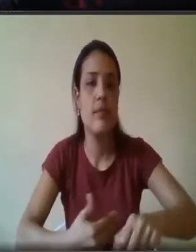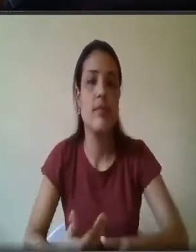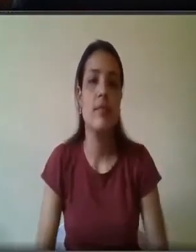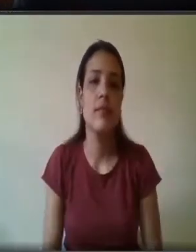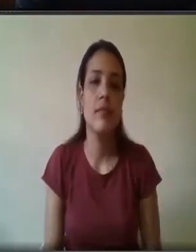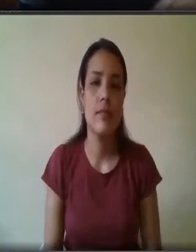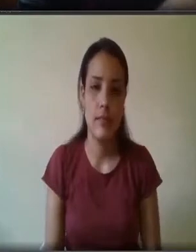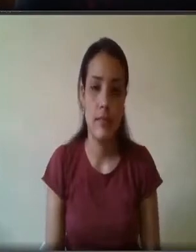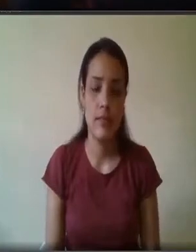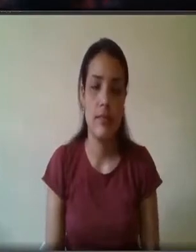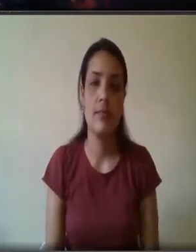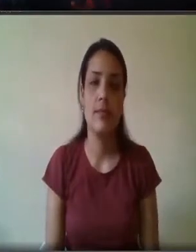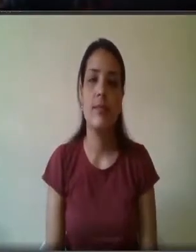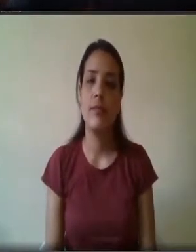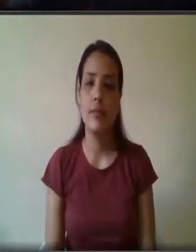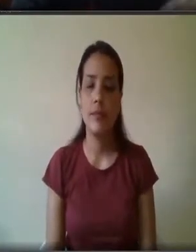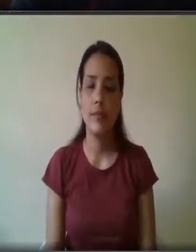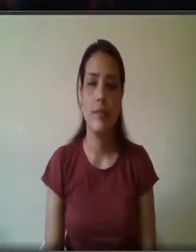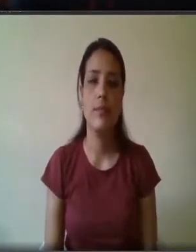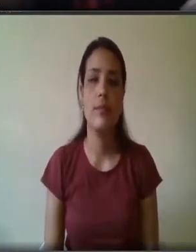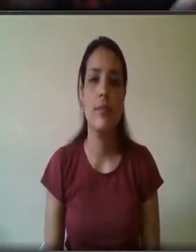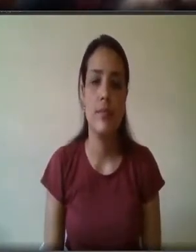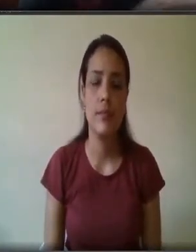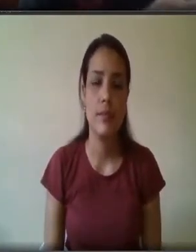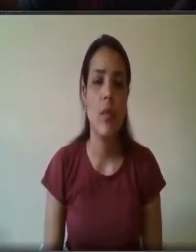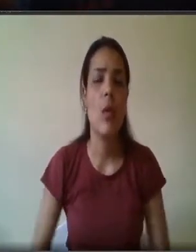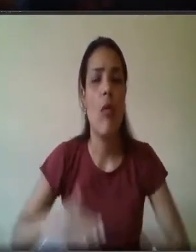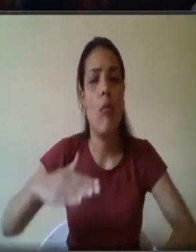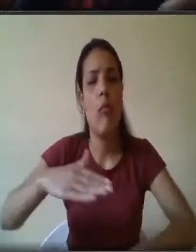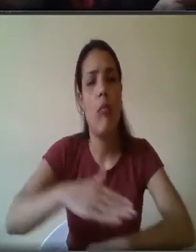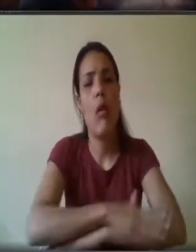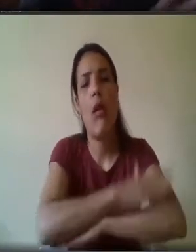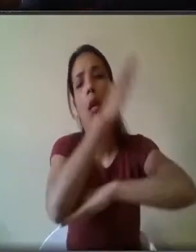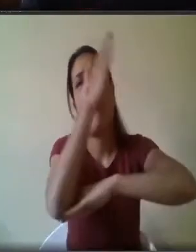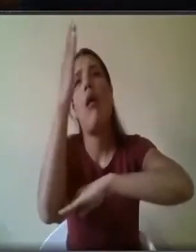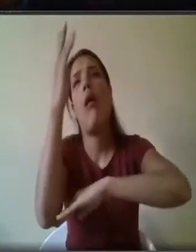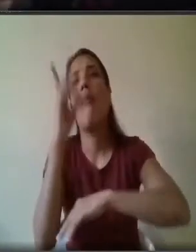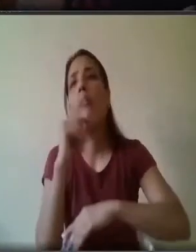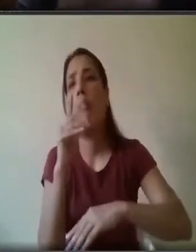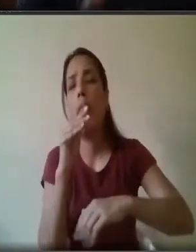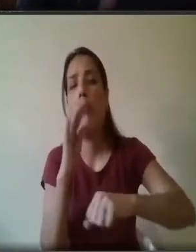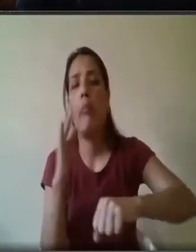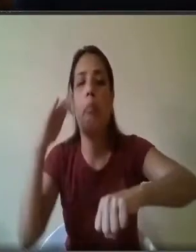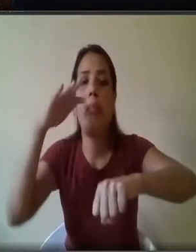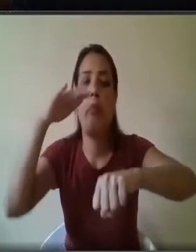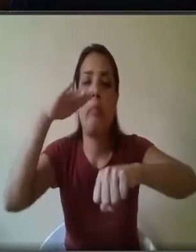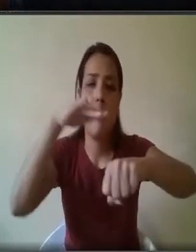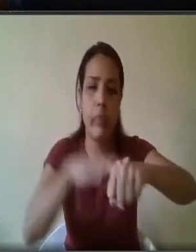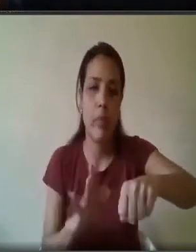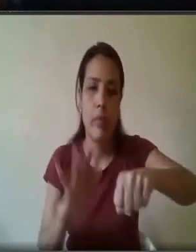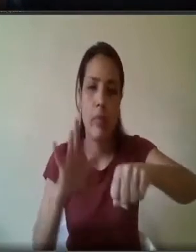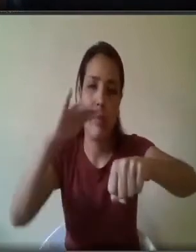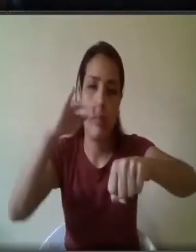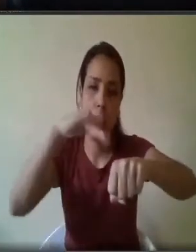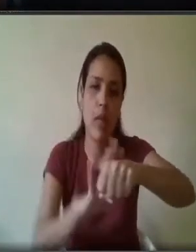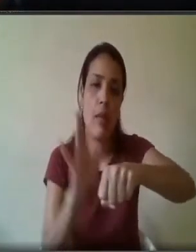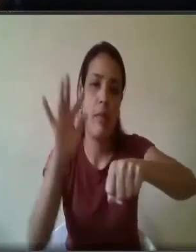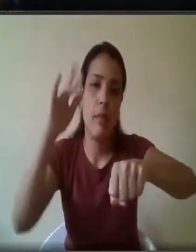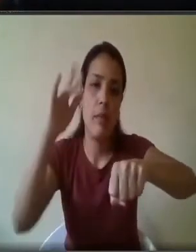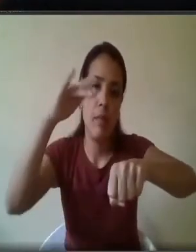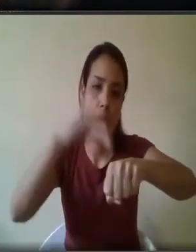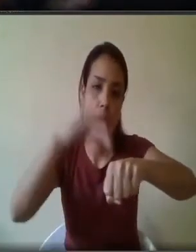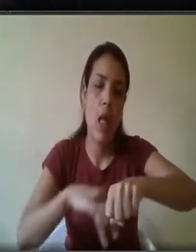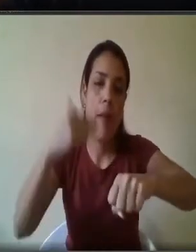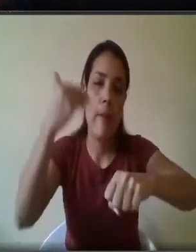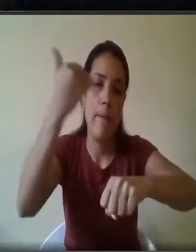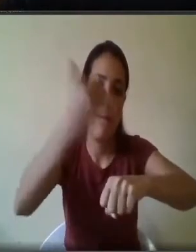no continente o dia inteiro aquele onda, como uma onda, né? Segundo Lulu